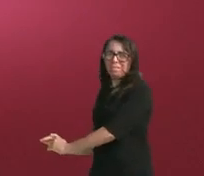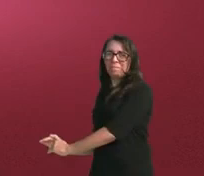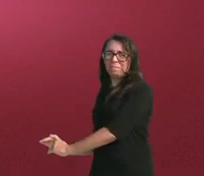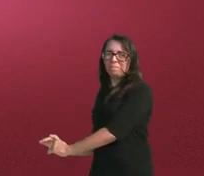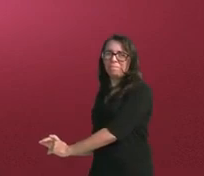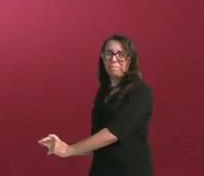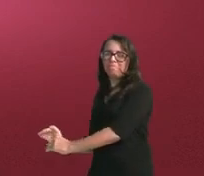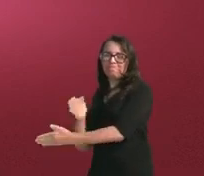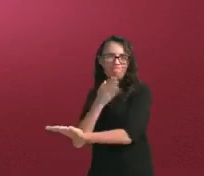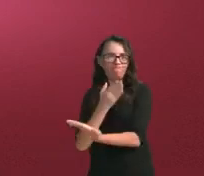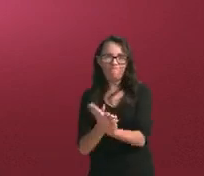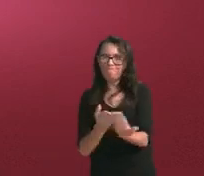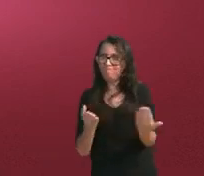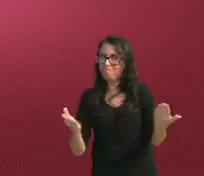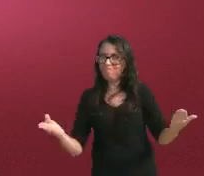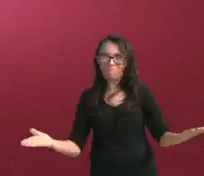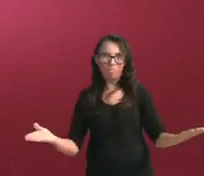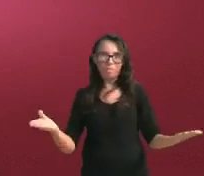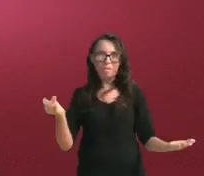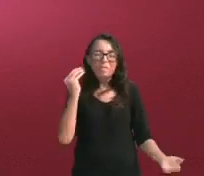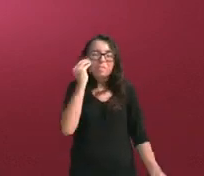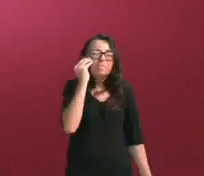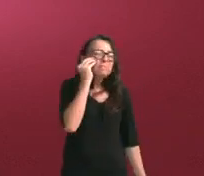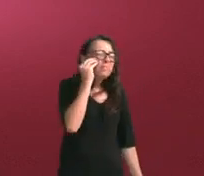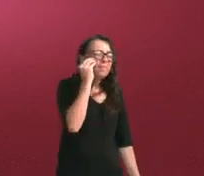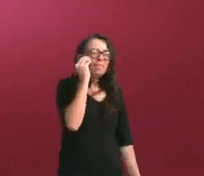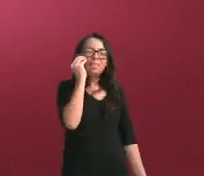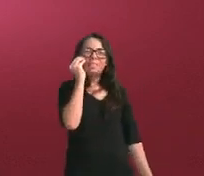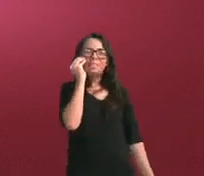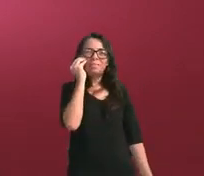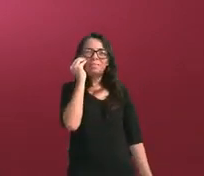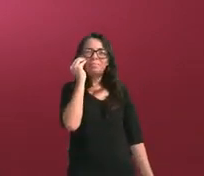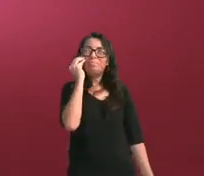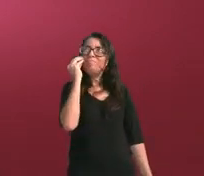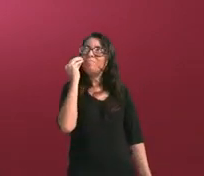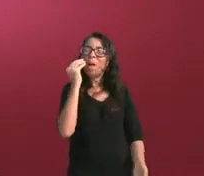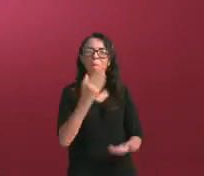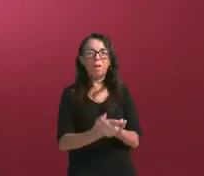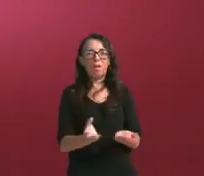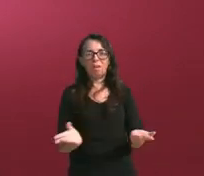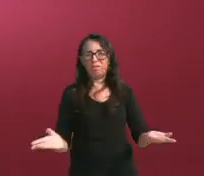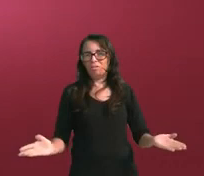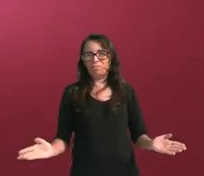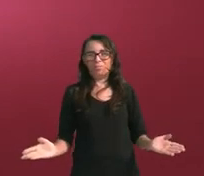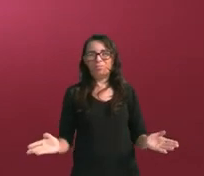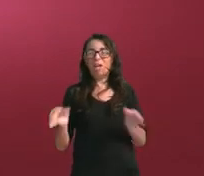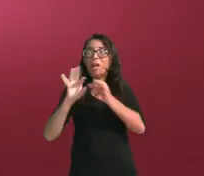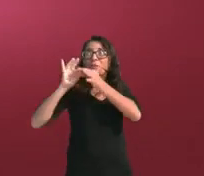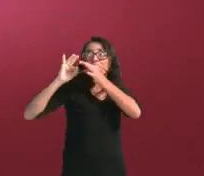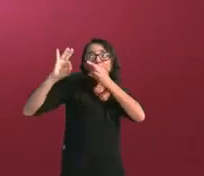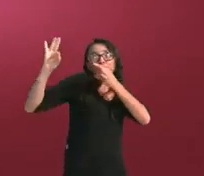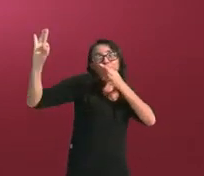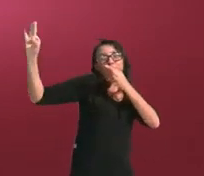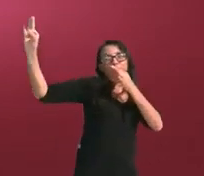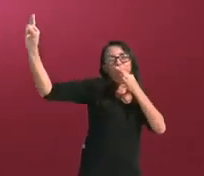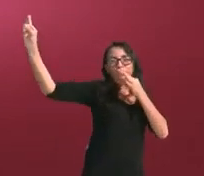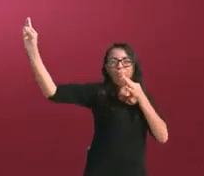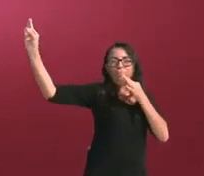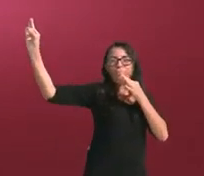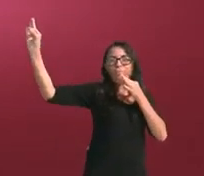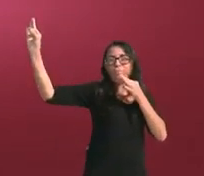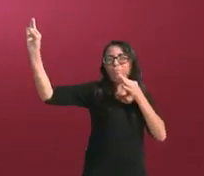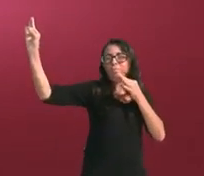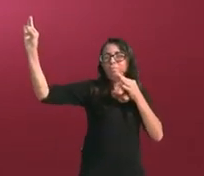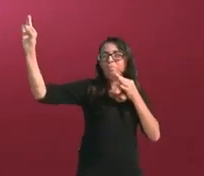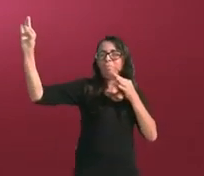experiências, diria, extraordinárias para com a tua vida, para com as nossas vidas. Então, a obediência é um